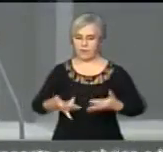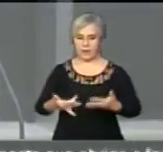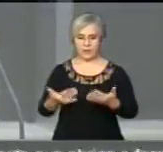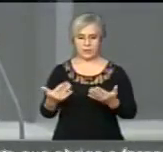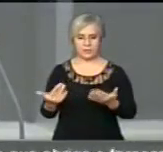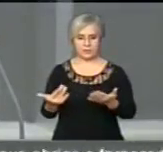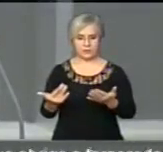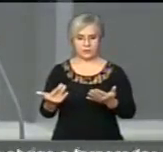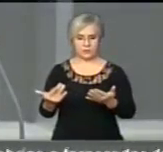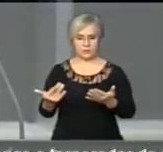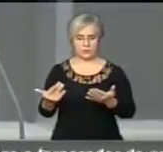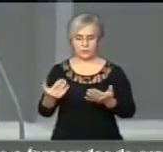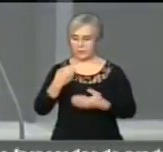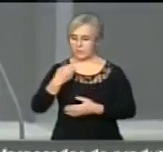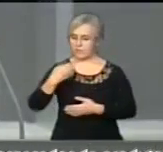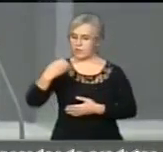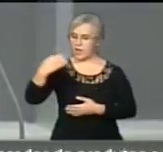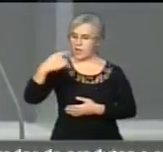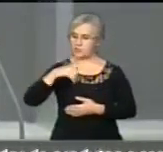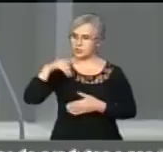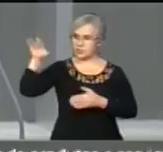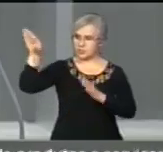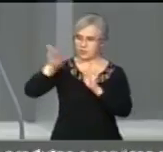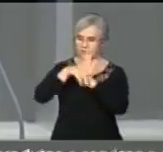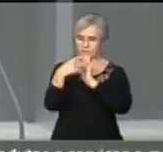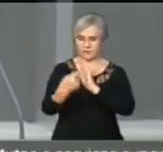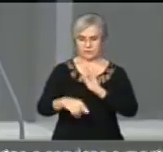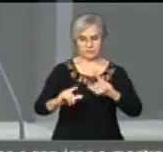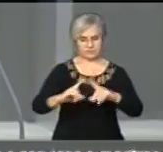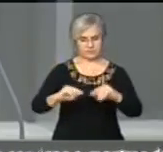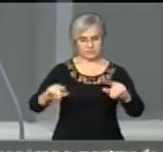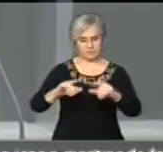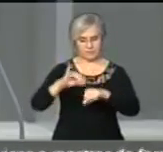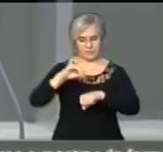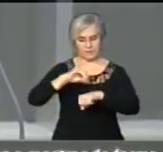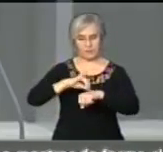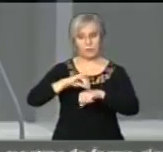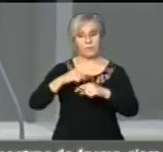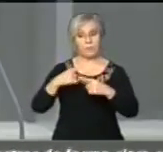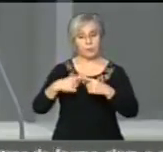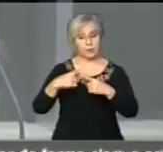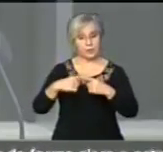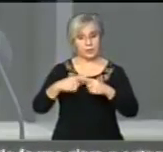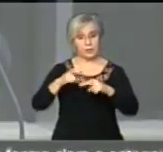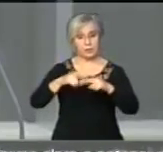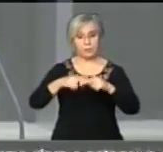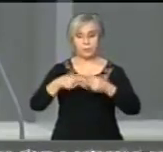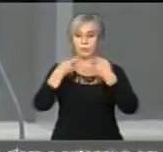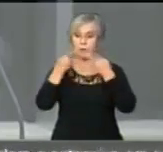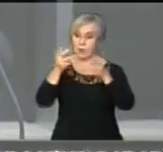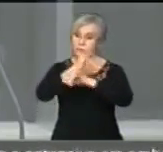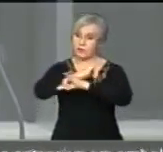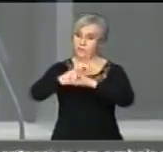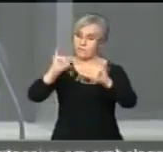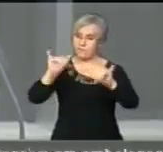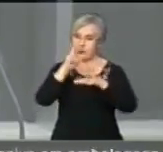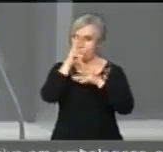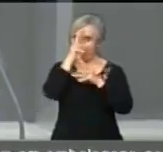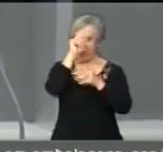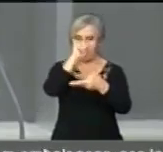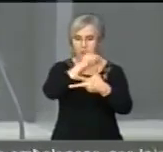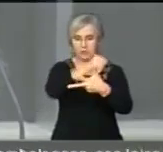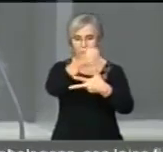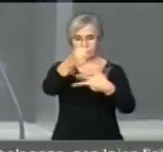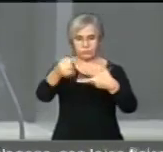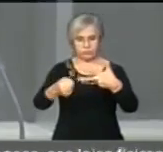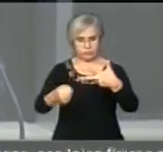deslocamento até a capital federal é para manifestar aos poderes legislativo,